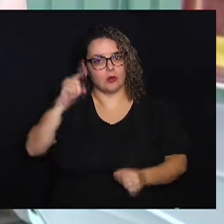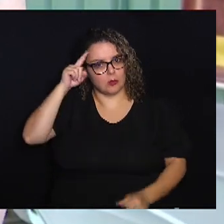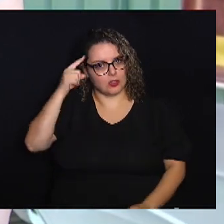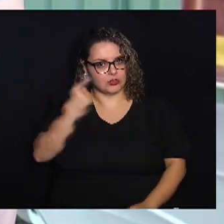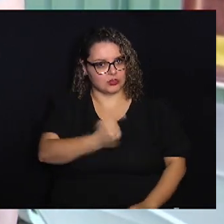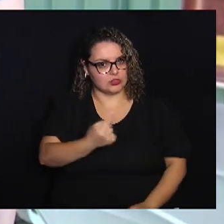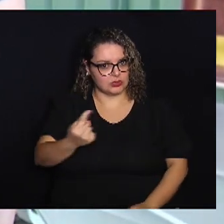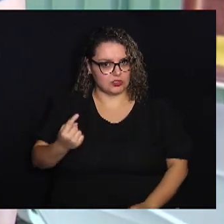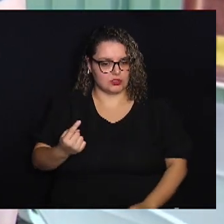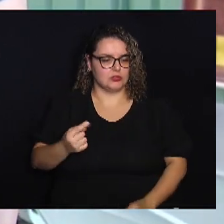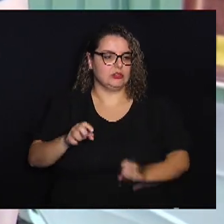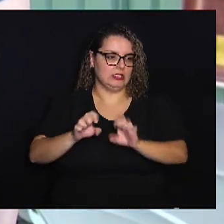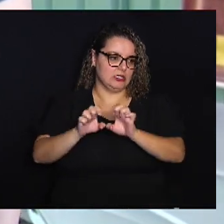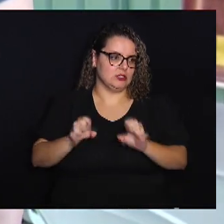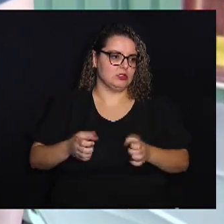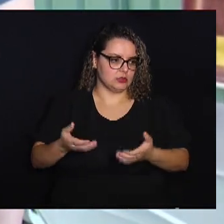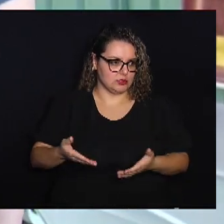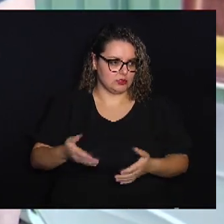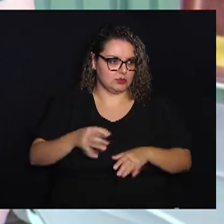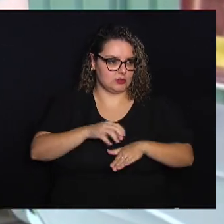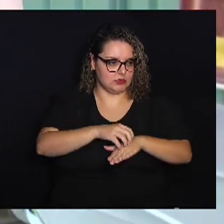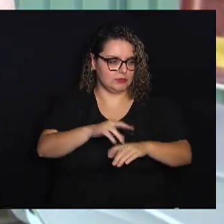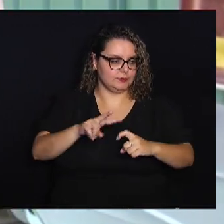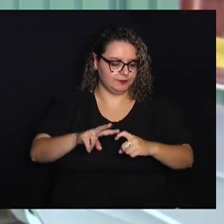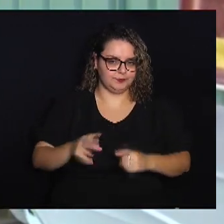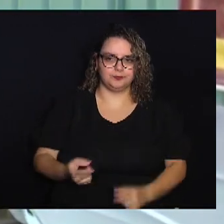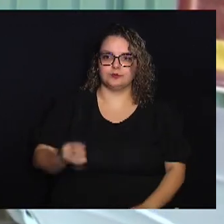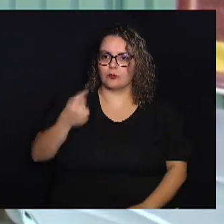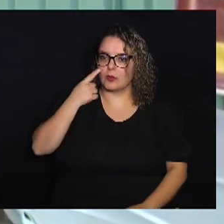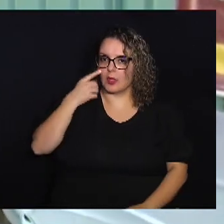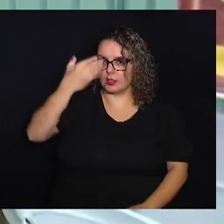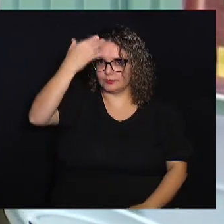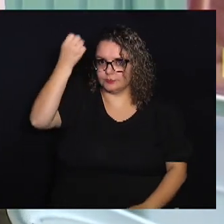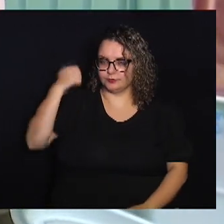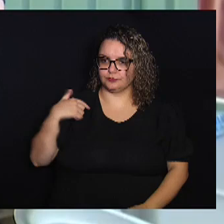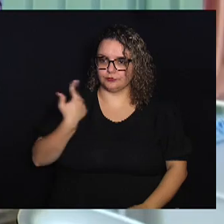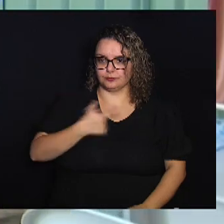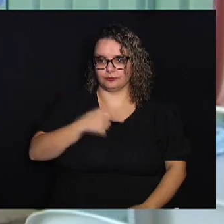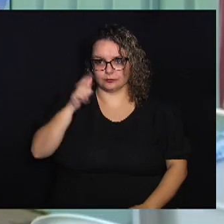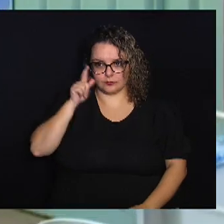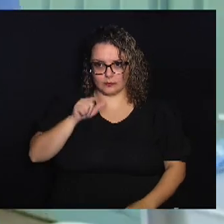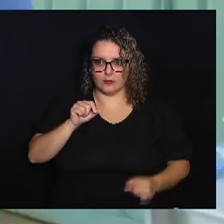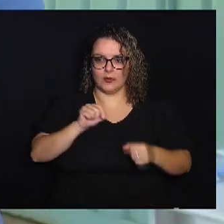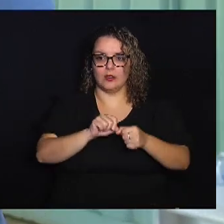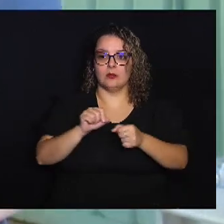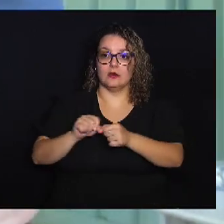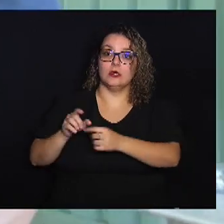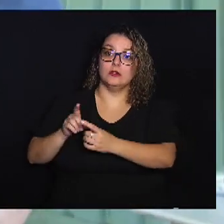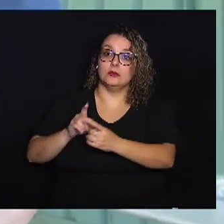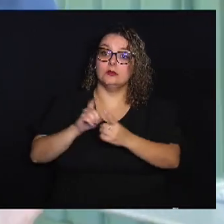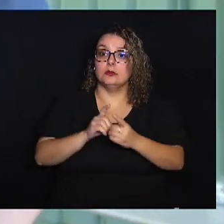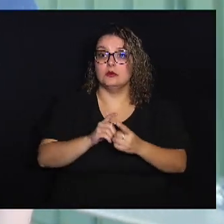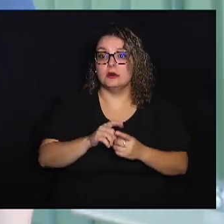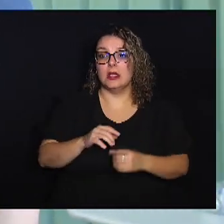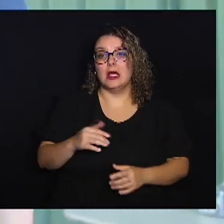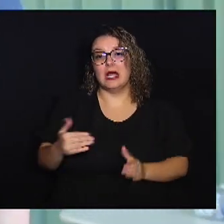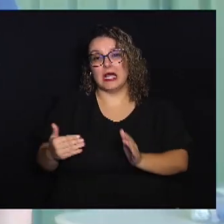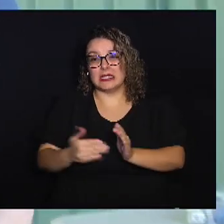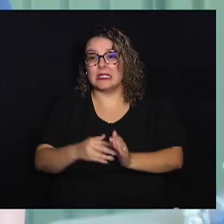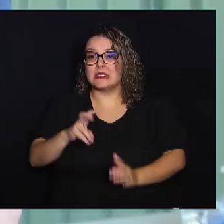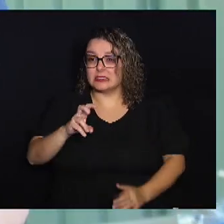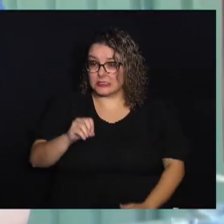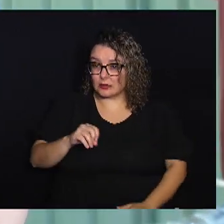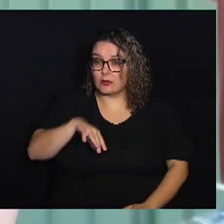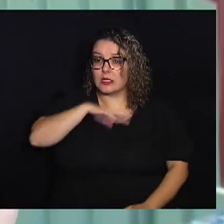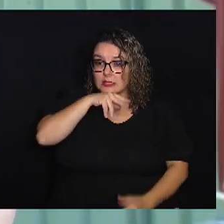dia nessa estrutura aqui do consultório móvel? Olha, Rúbia, a gente consegue fazer o atendimento pelo menos até 50 animais por